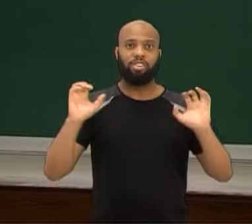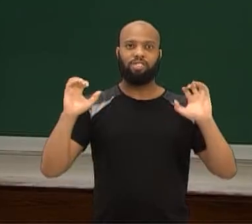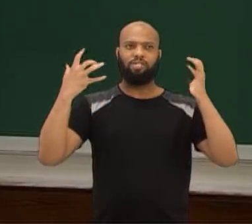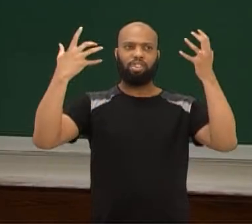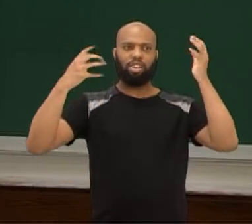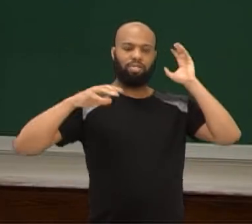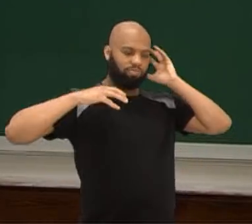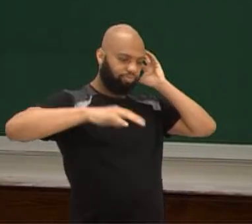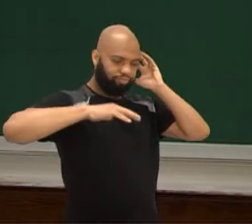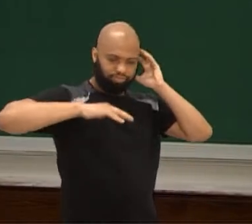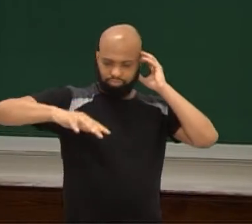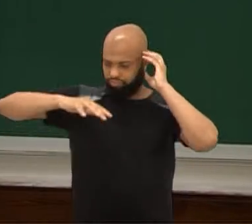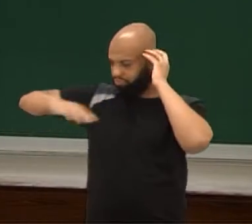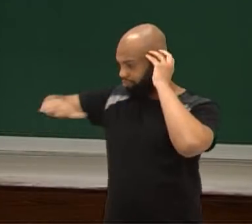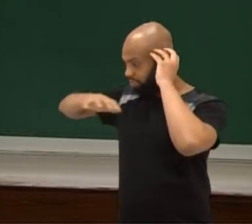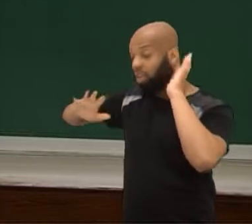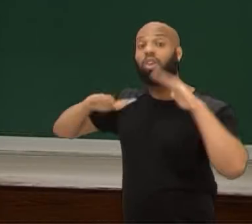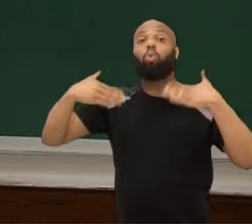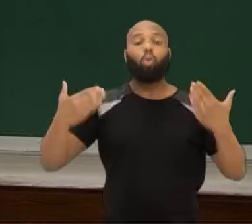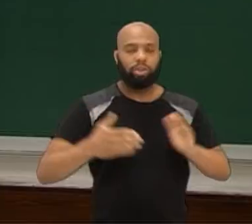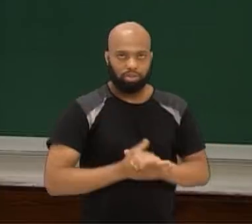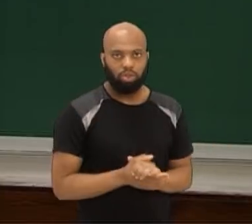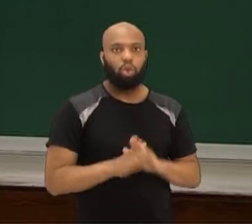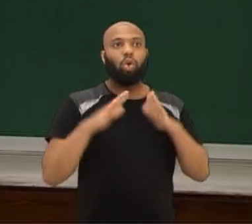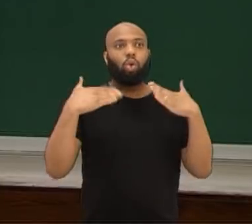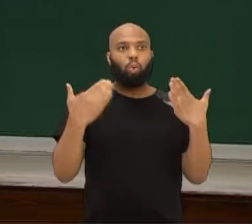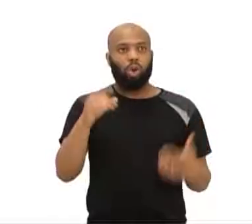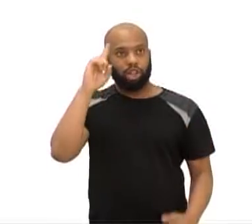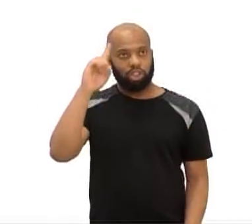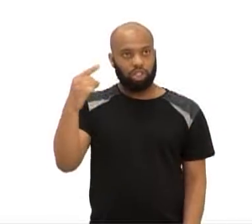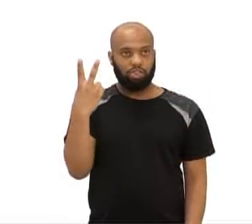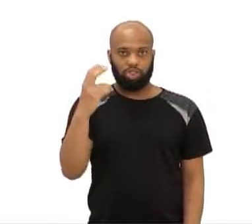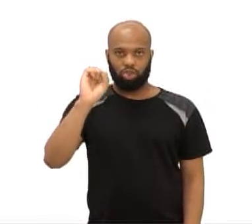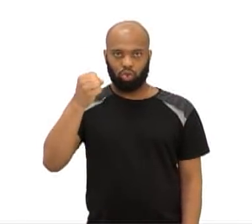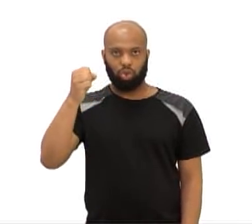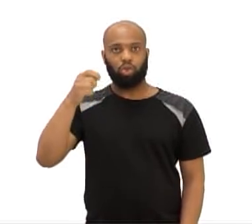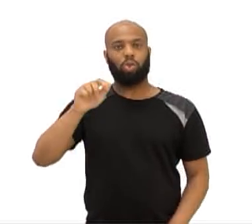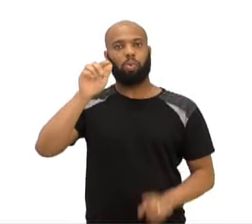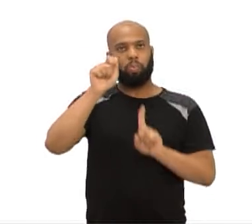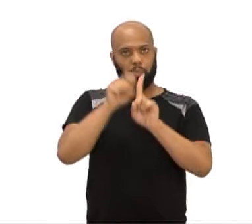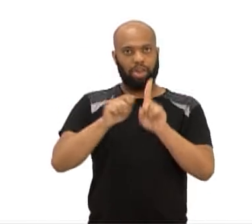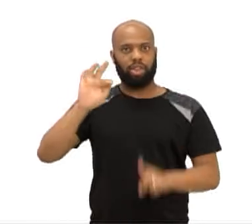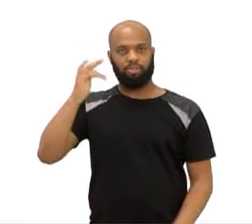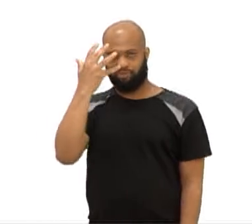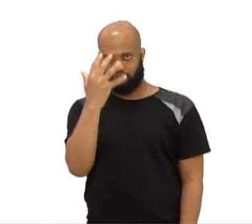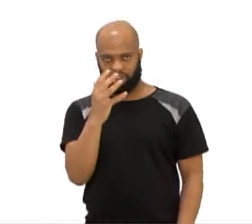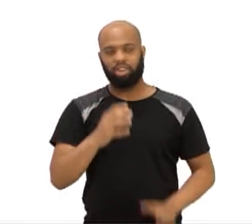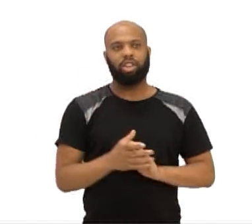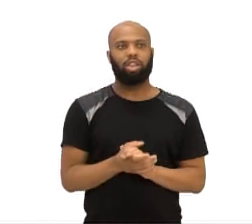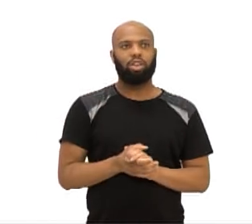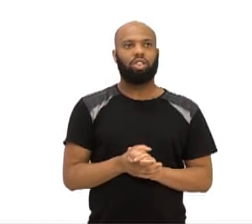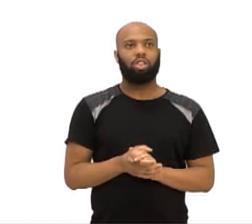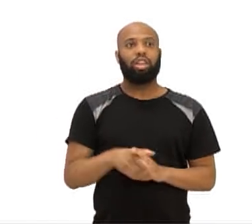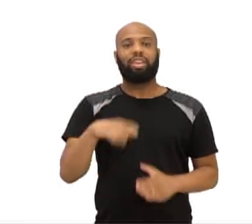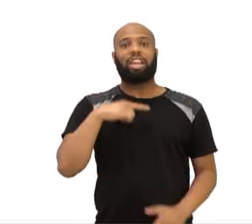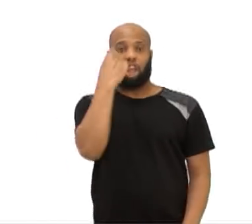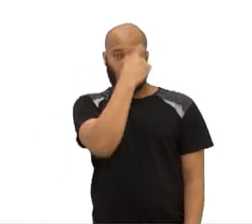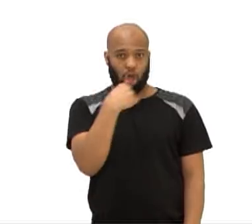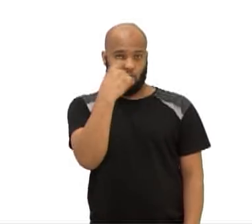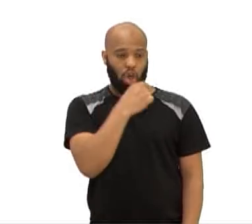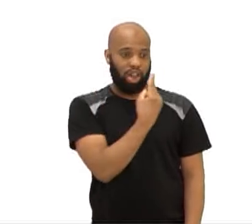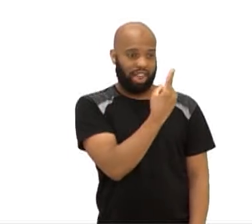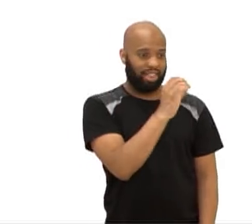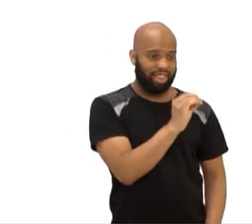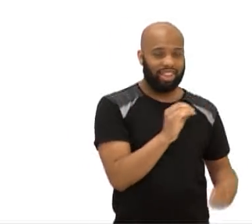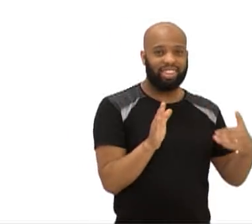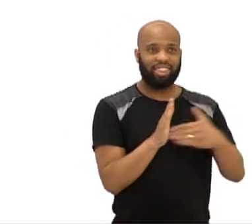eletrônica. Quando que vai acontecer isso? Vai acontecer no dia 28/2. E olha quanto tempo vai durar? Vai durar das